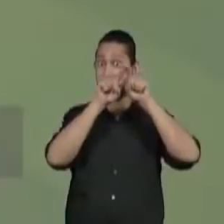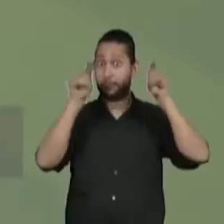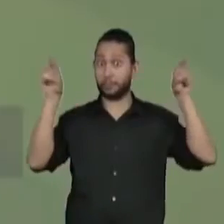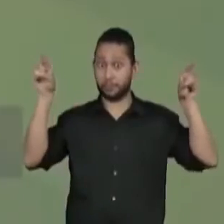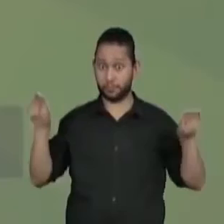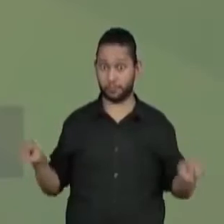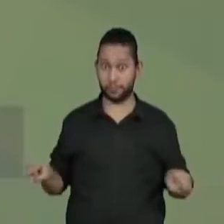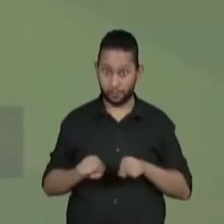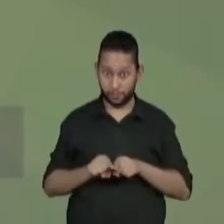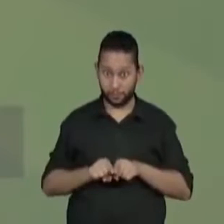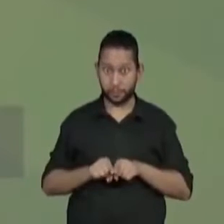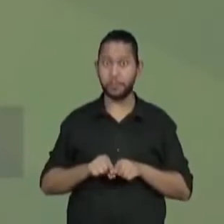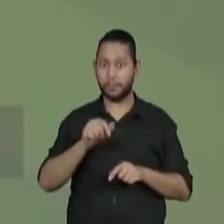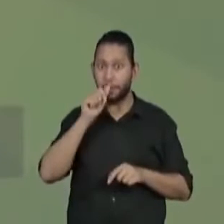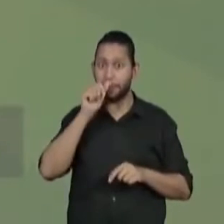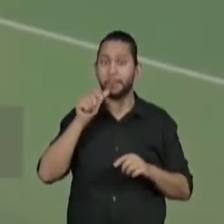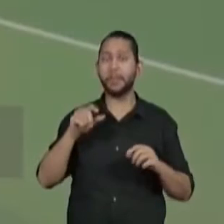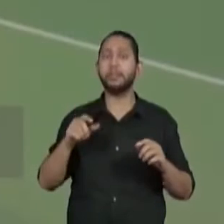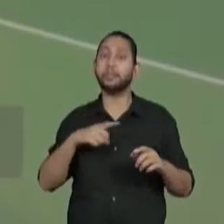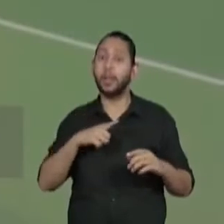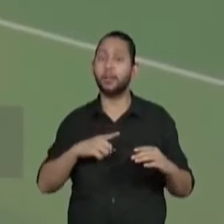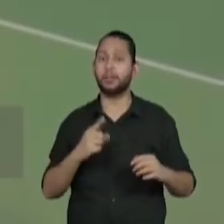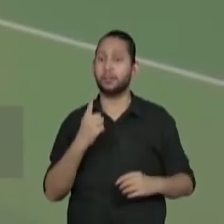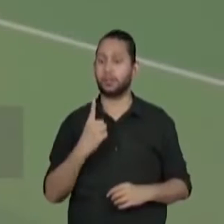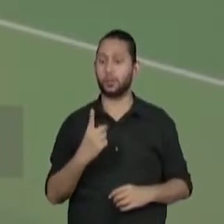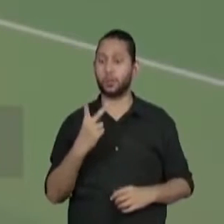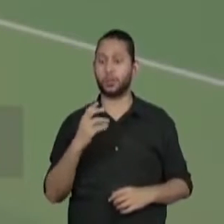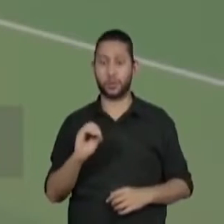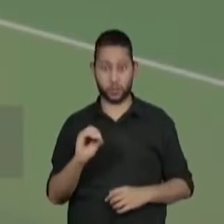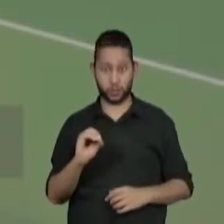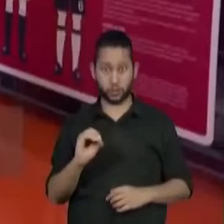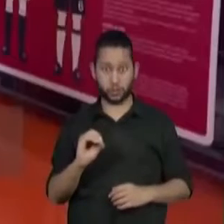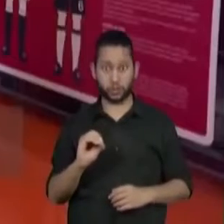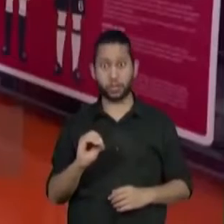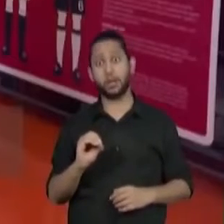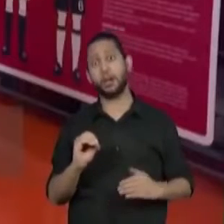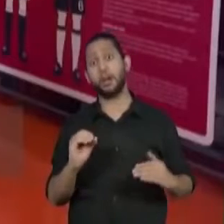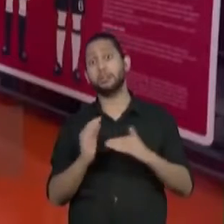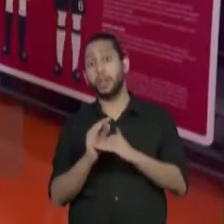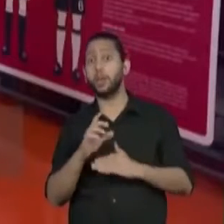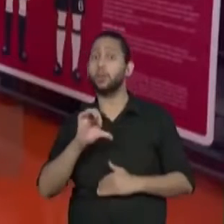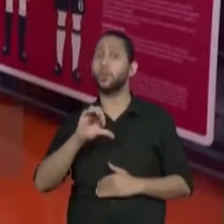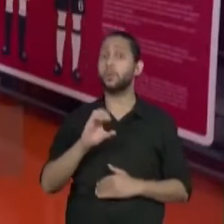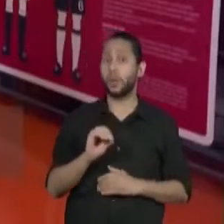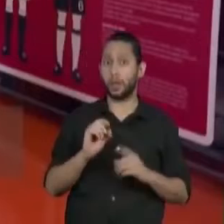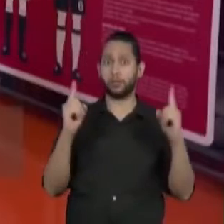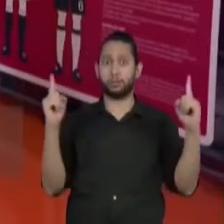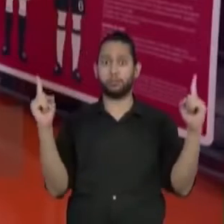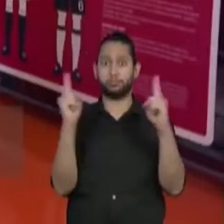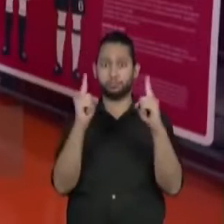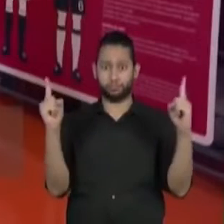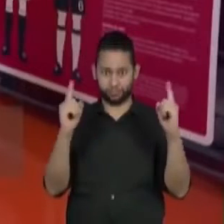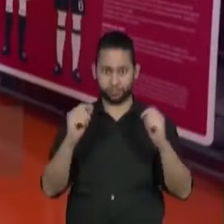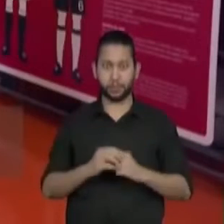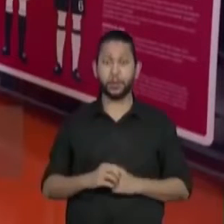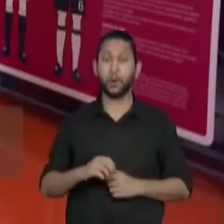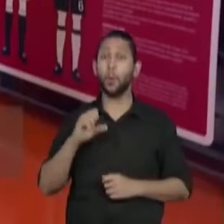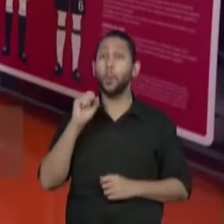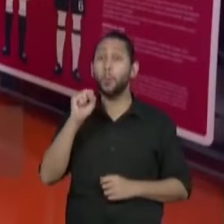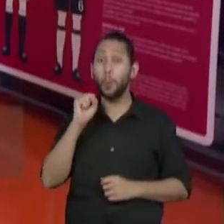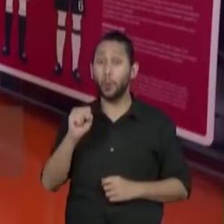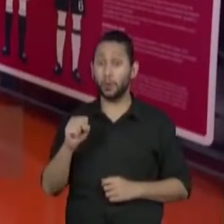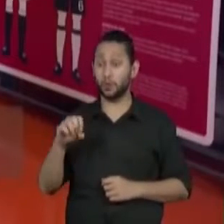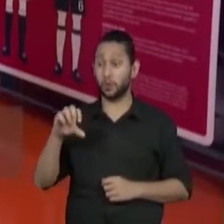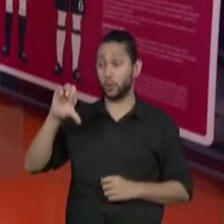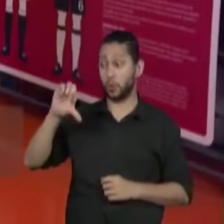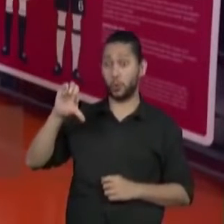como medidas ele varia de 120 a 90 metros, podendo ser no mínimo de 90